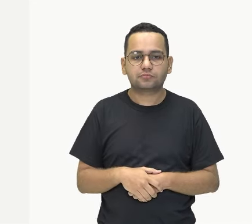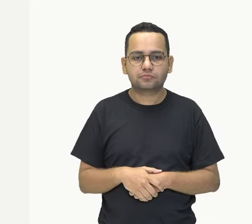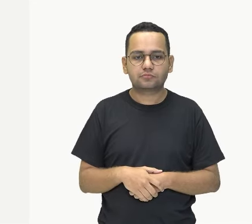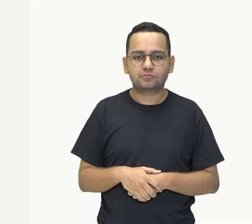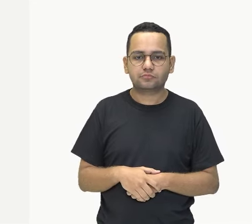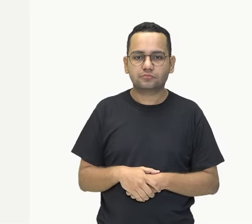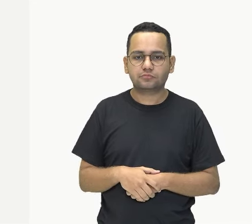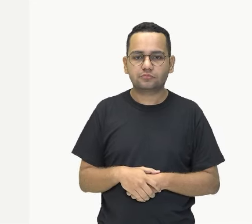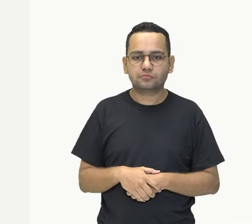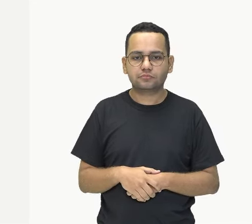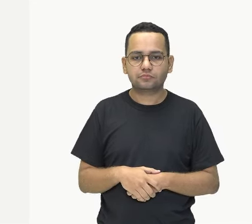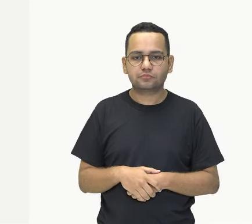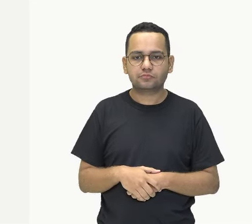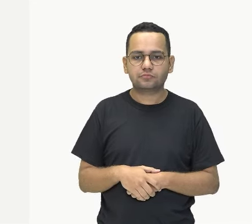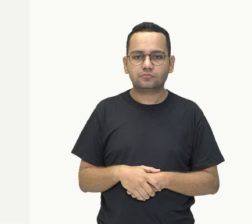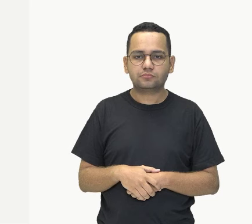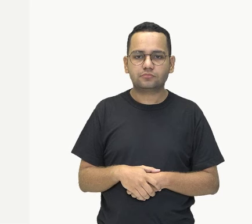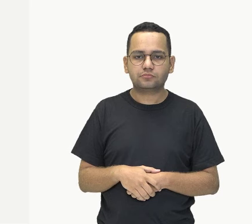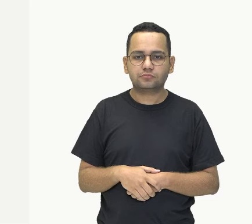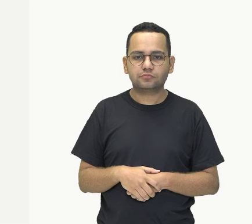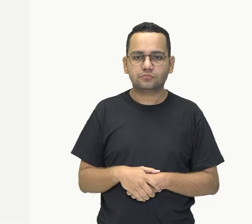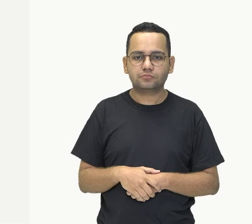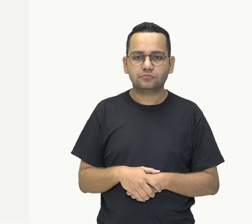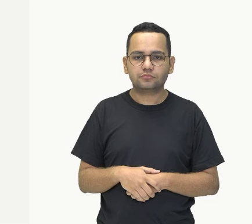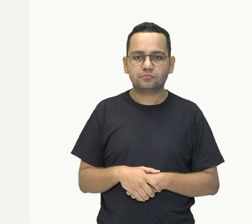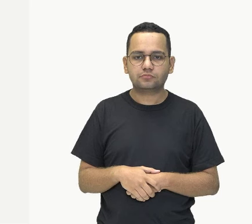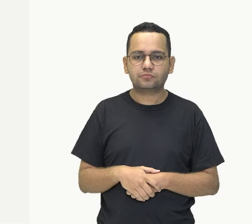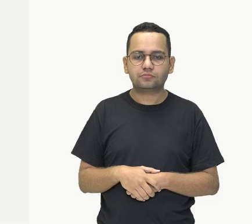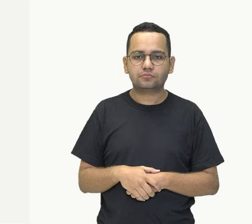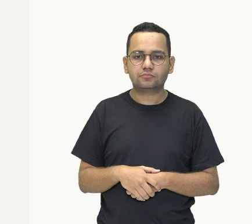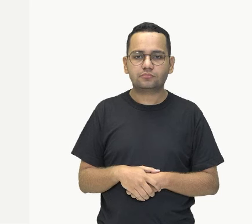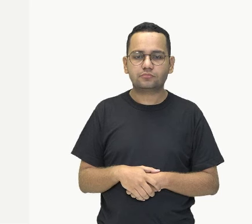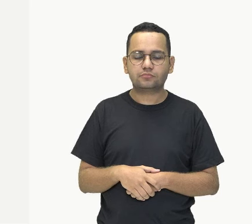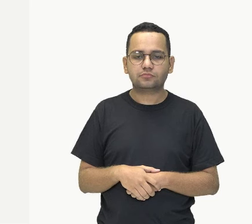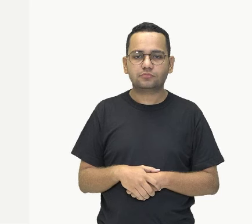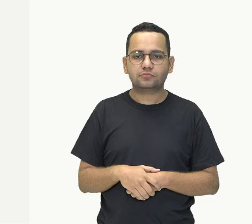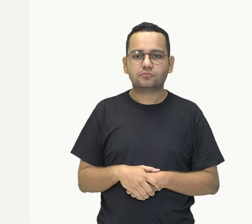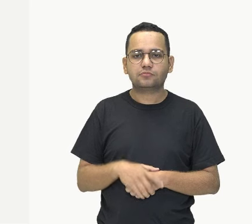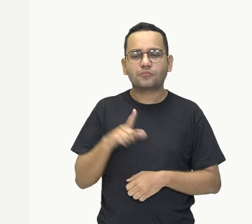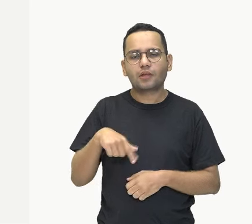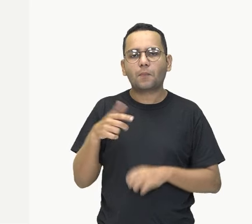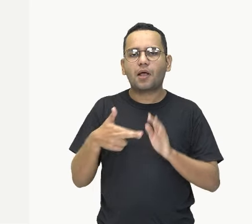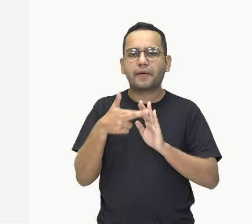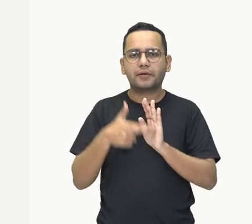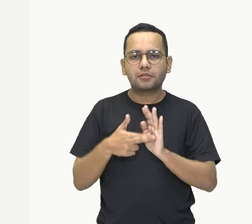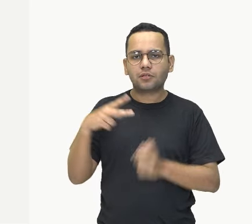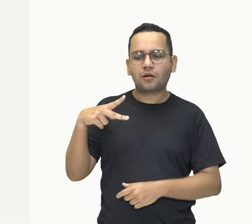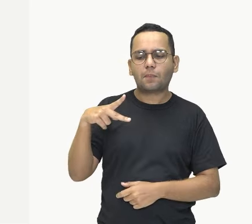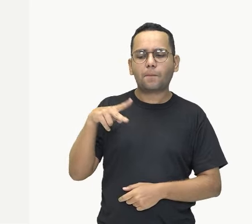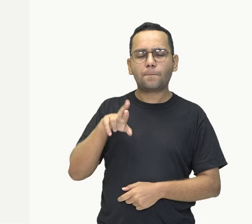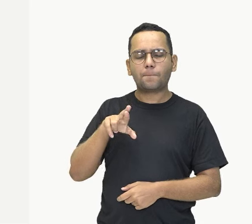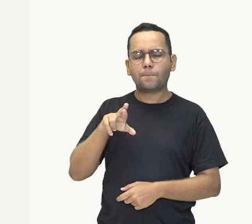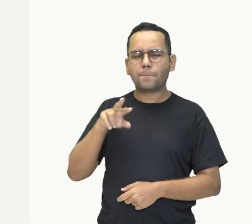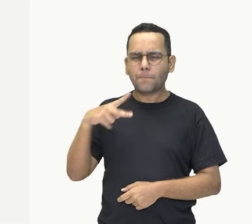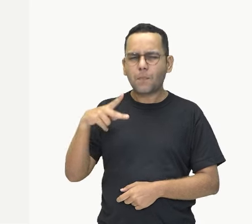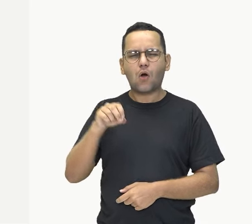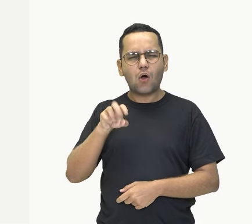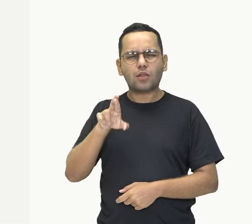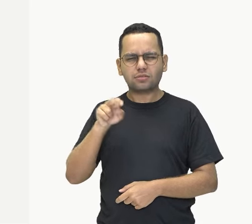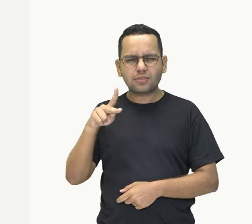uma propriedade da potenciação. O que significa essa propriedade? Multiplicação